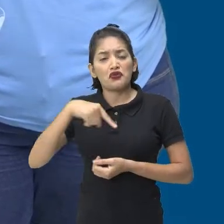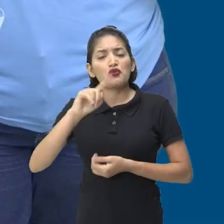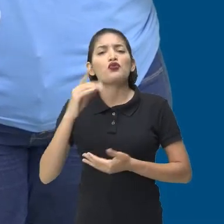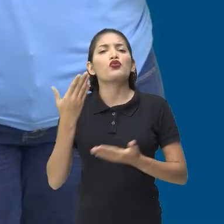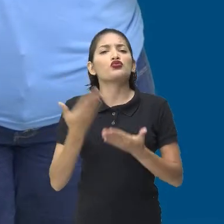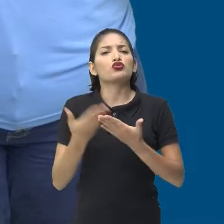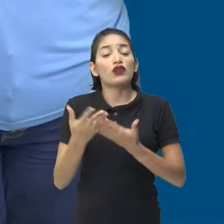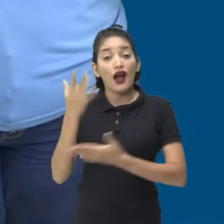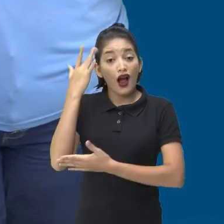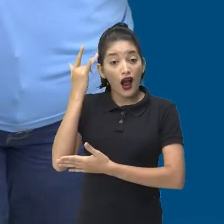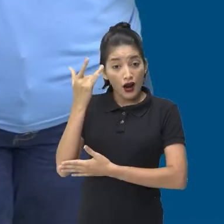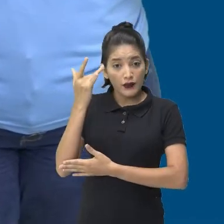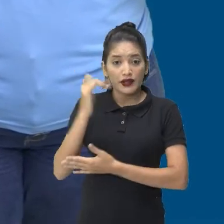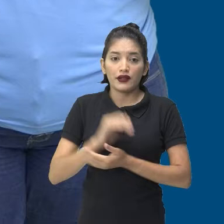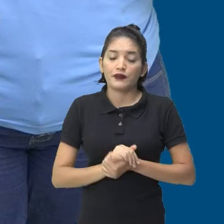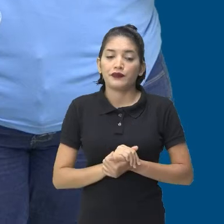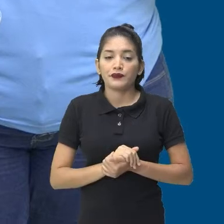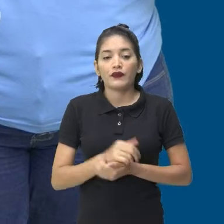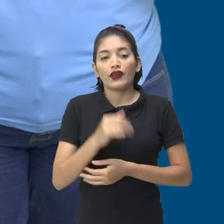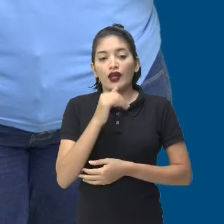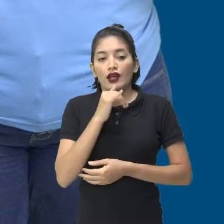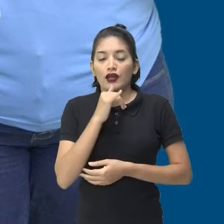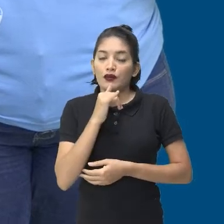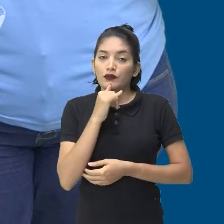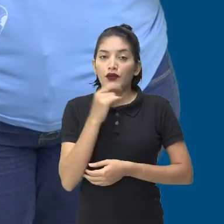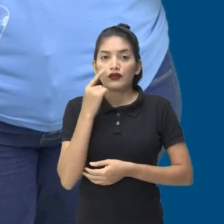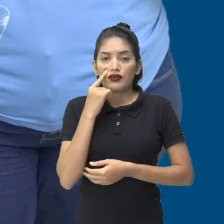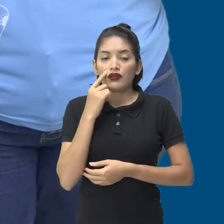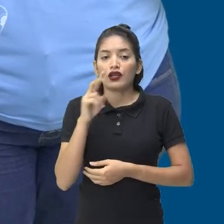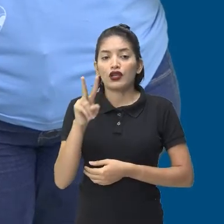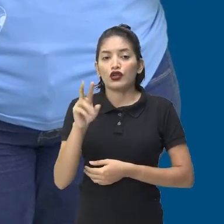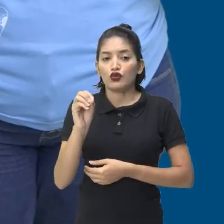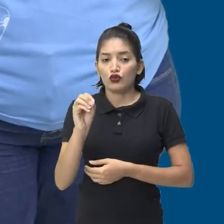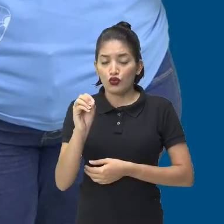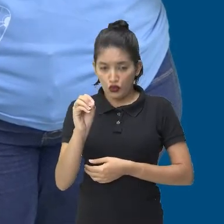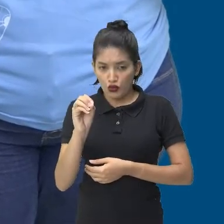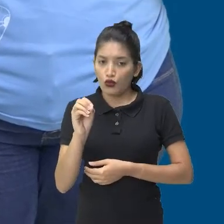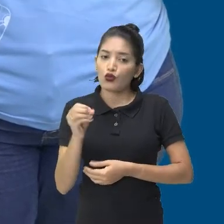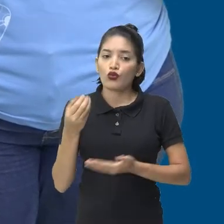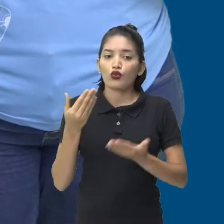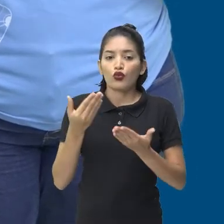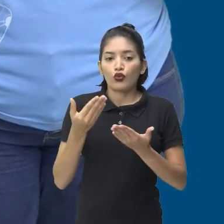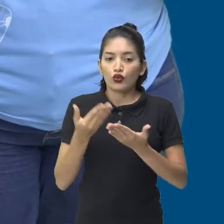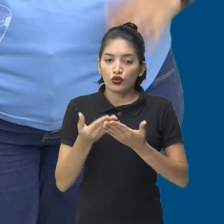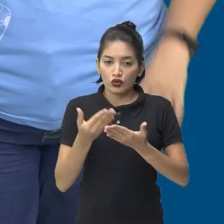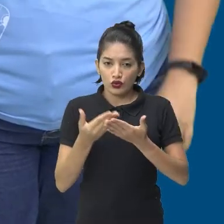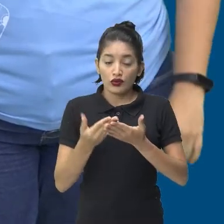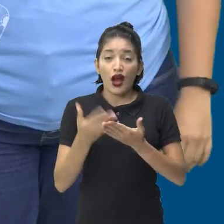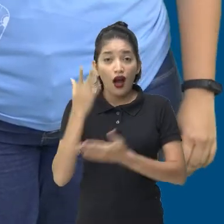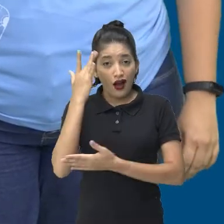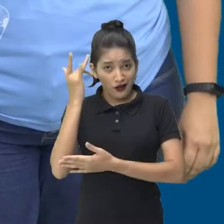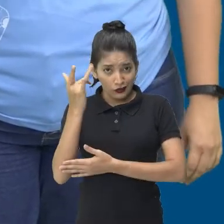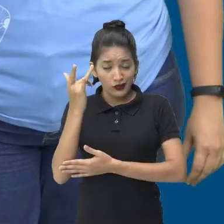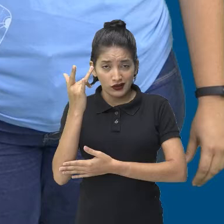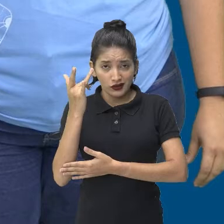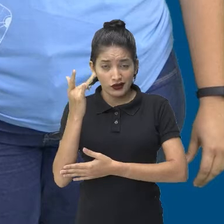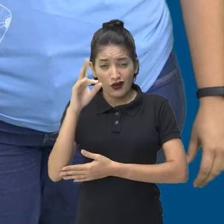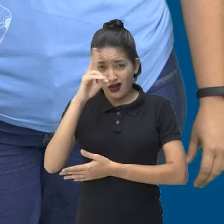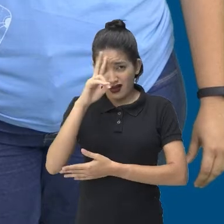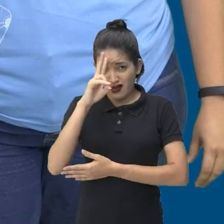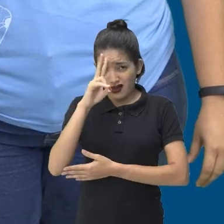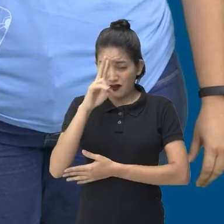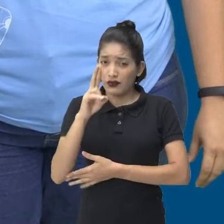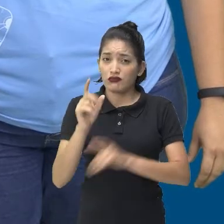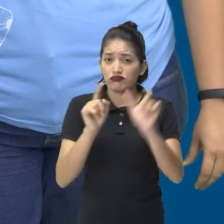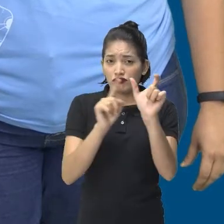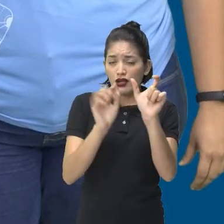Estudarei amanhã. Ó, eu estudarei amanhã. Tá certo? Então, lembrando aqui, essas são